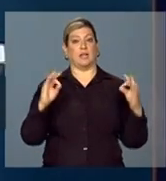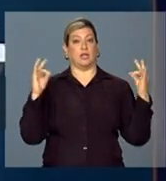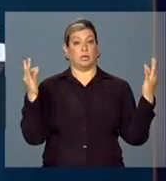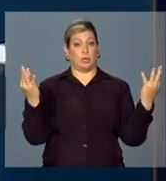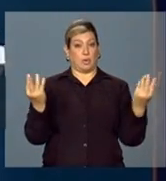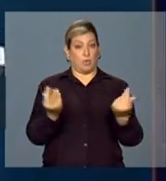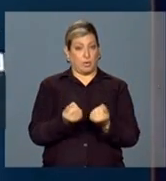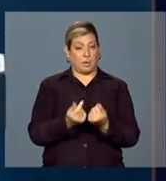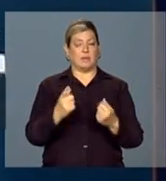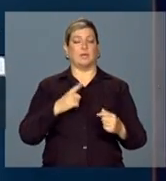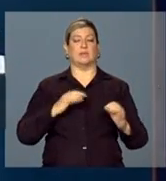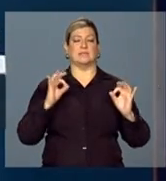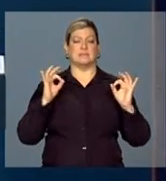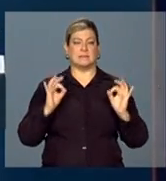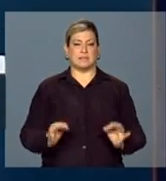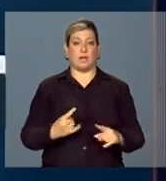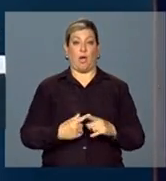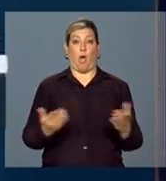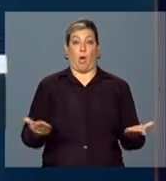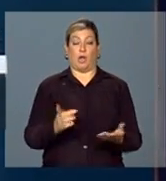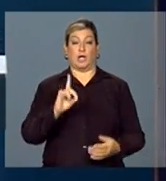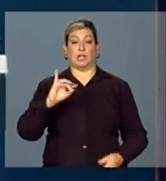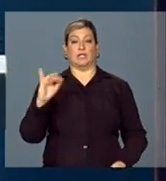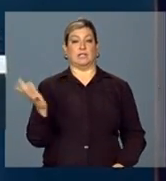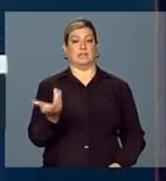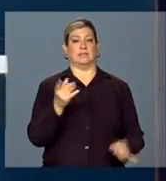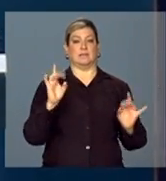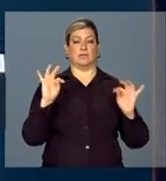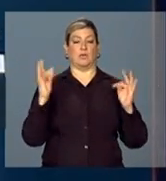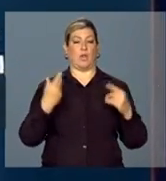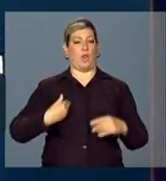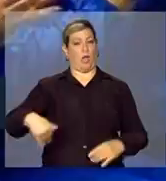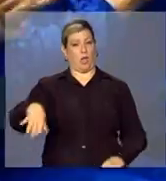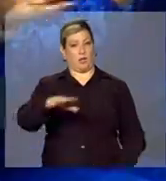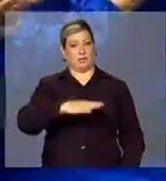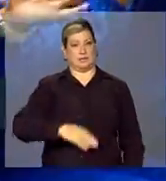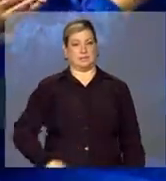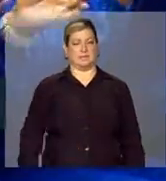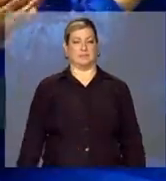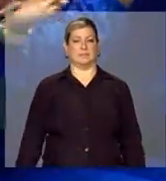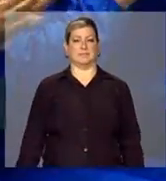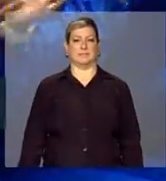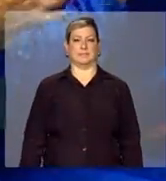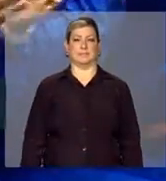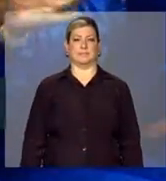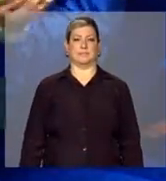todos. Tenho certeza que hoje é um grande dia para todos nós.